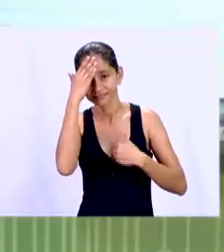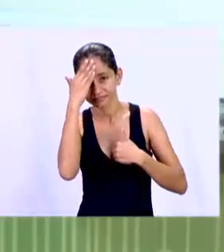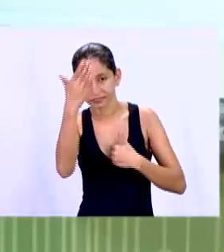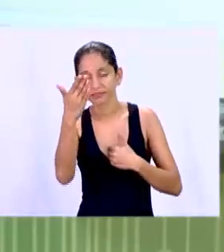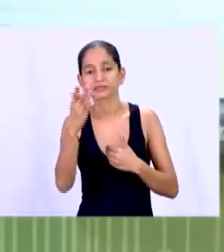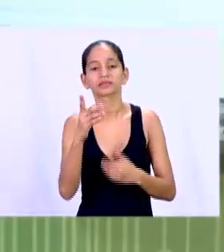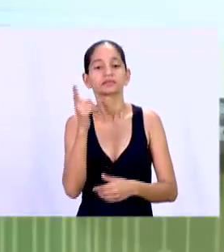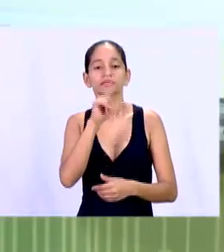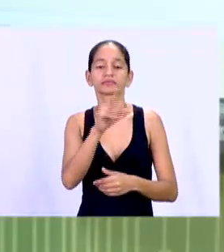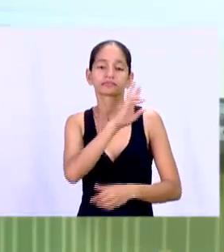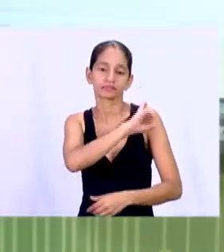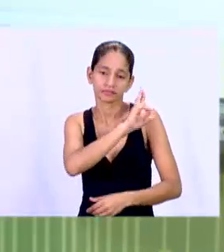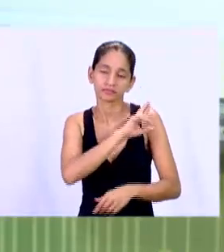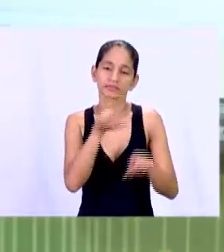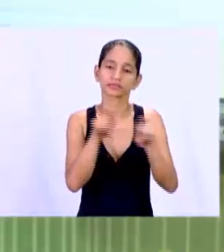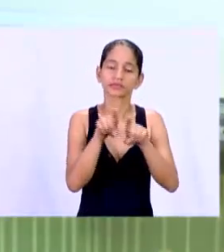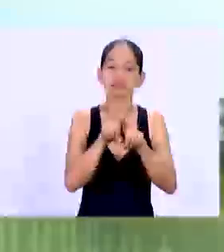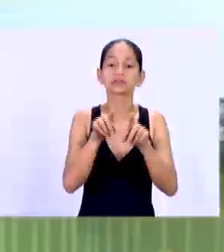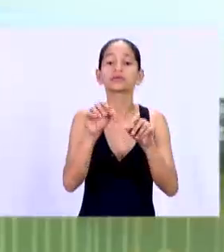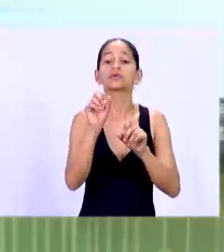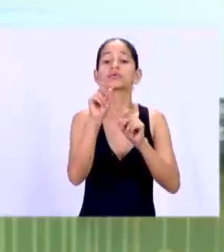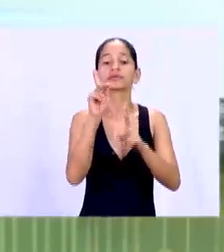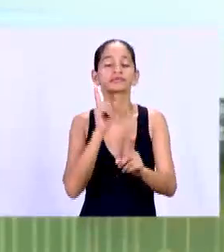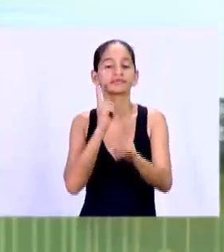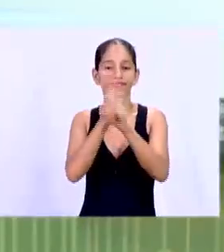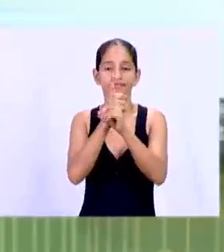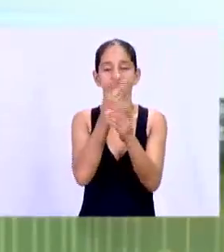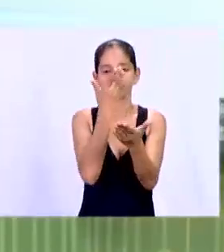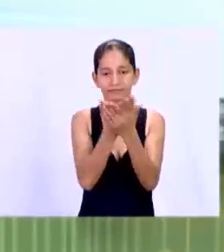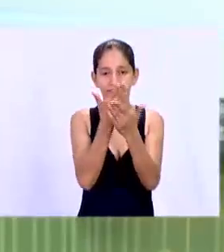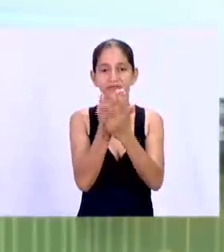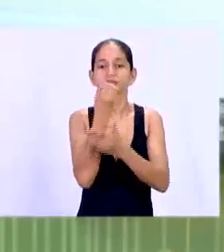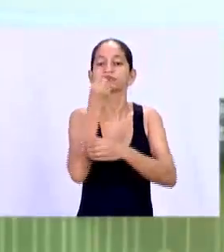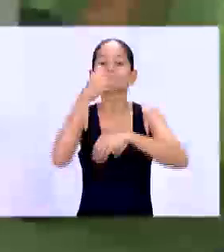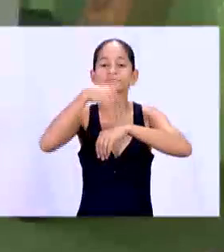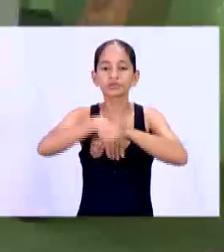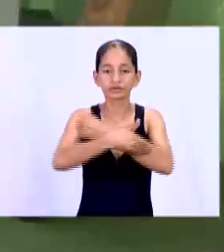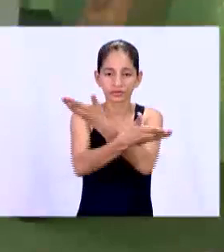toda a sua competência. E até a próxima aula. Boa noite